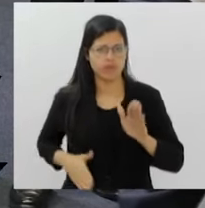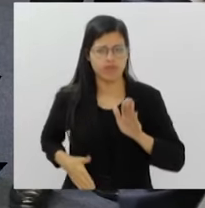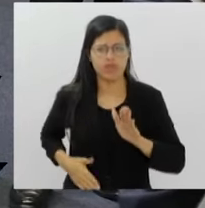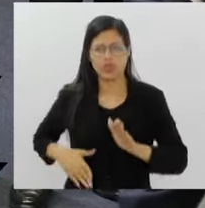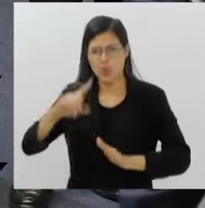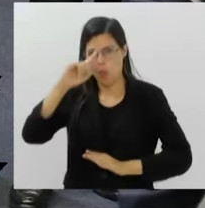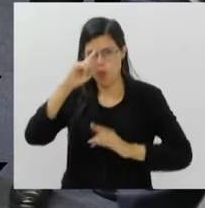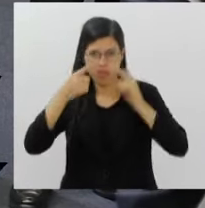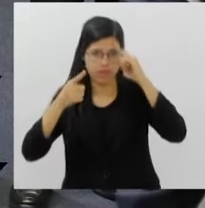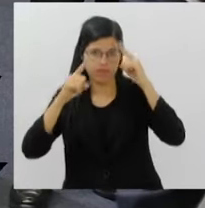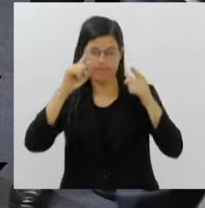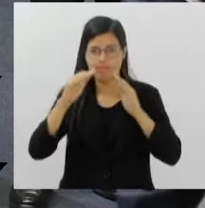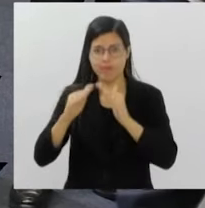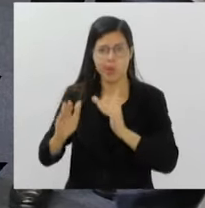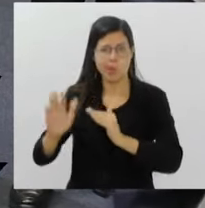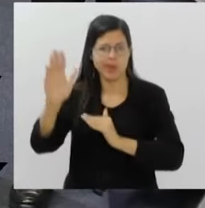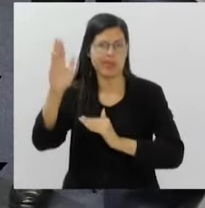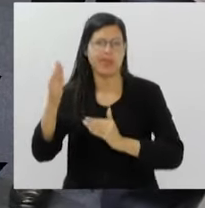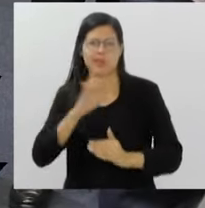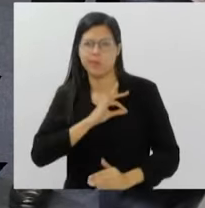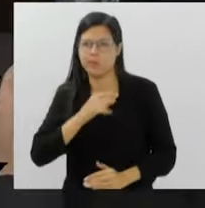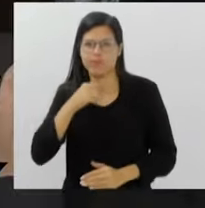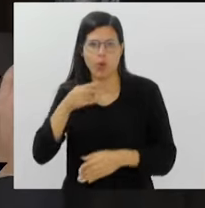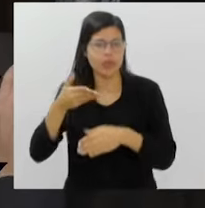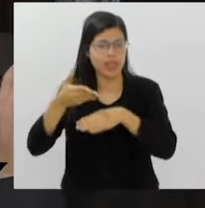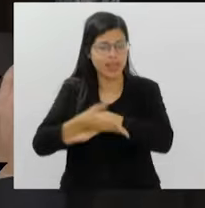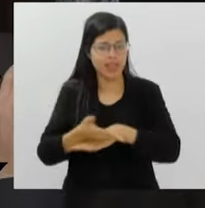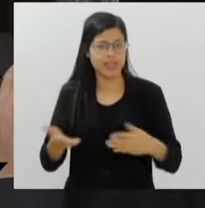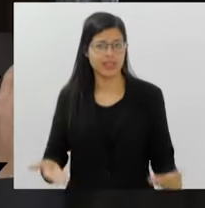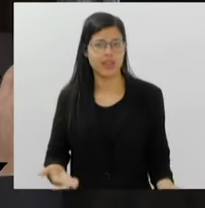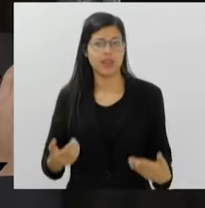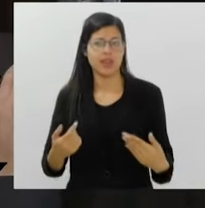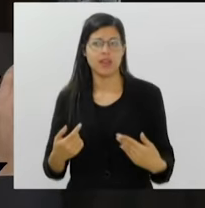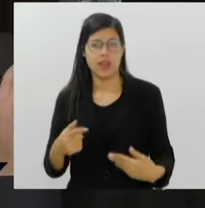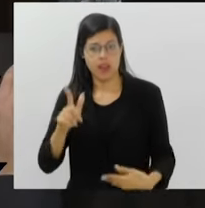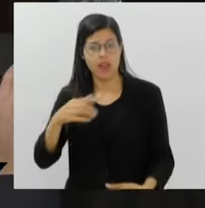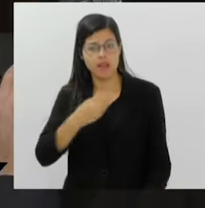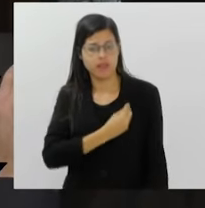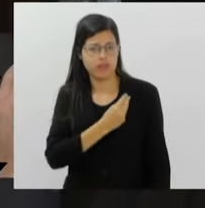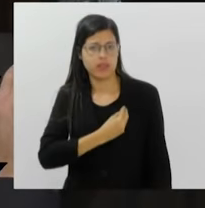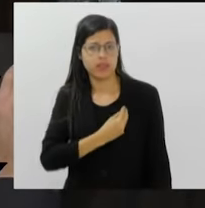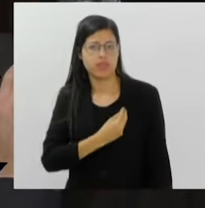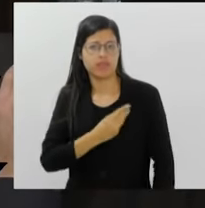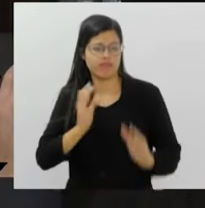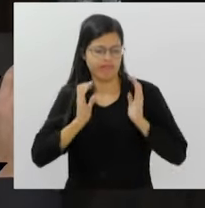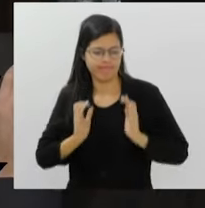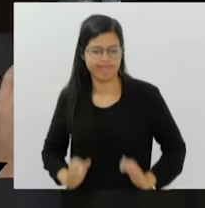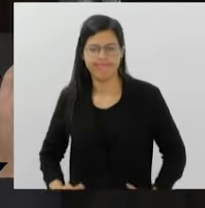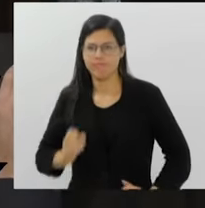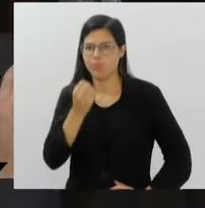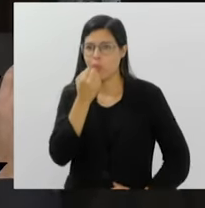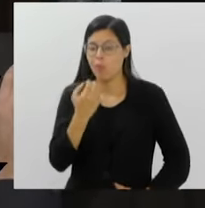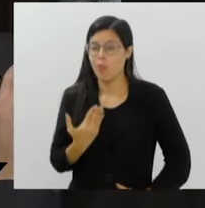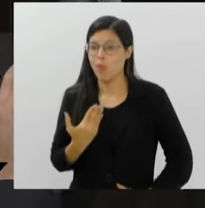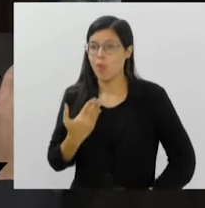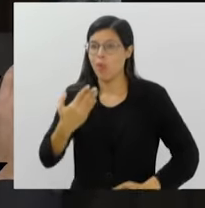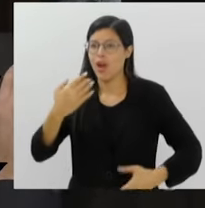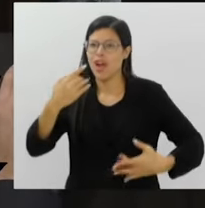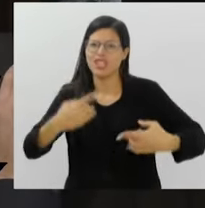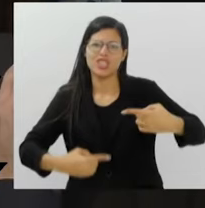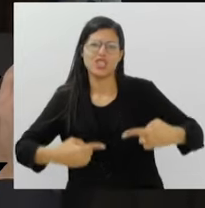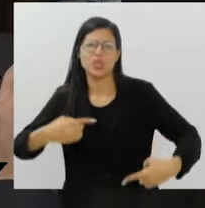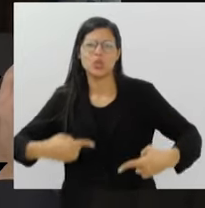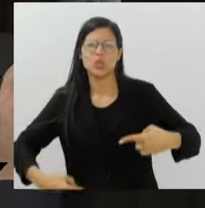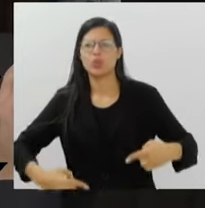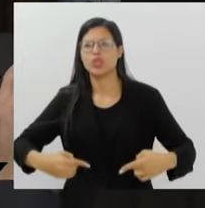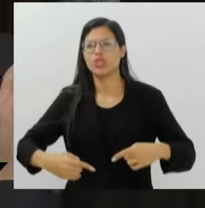final, em vez de a gente discutir o que é o macro da vida, que é a vida de um cidadão de bem, a gente está discutindo bandeirinha política,